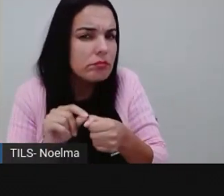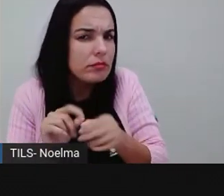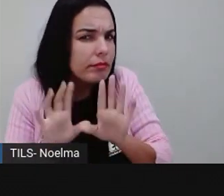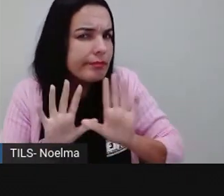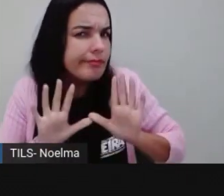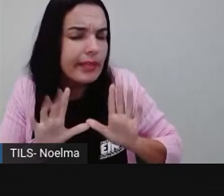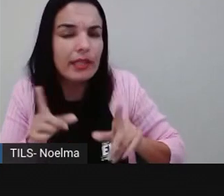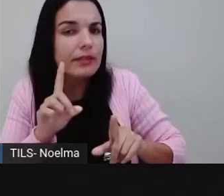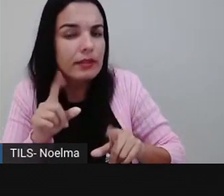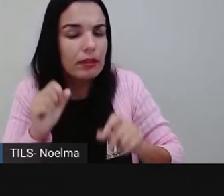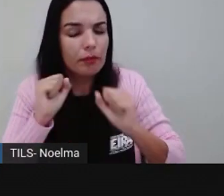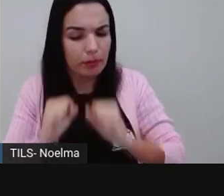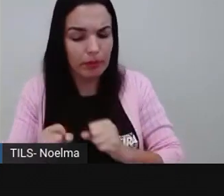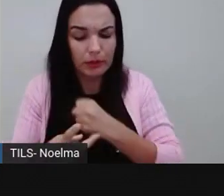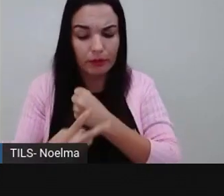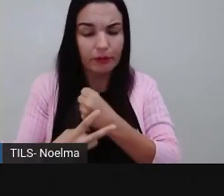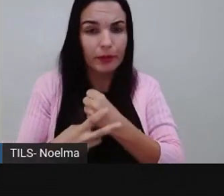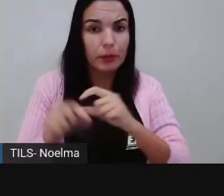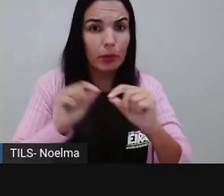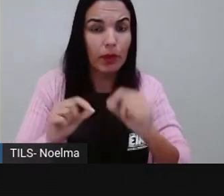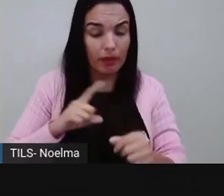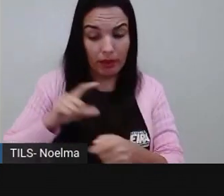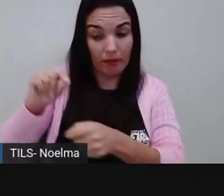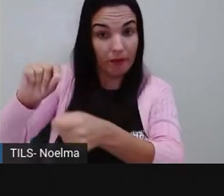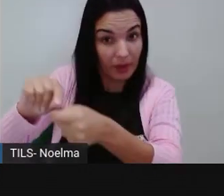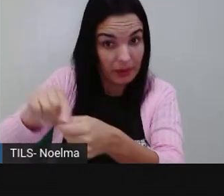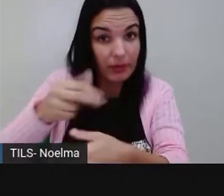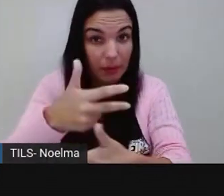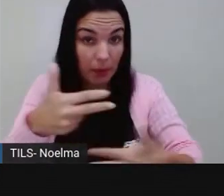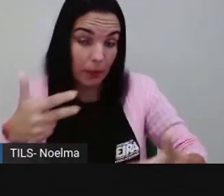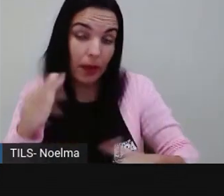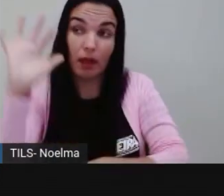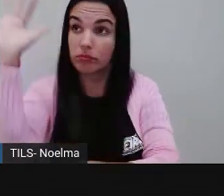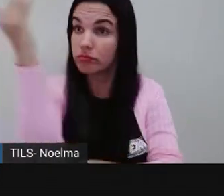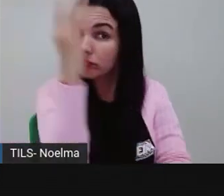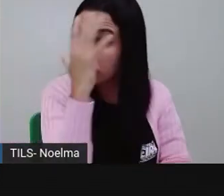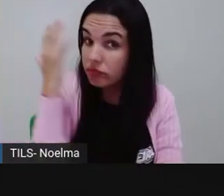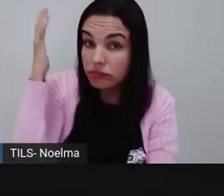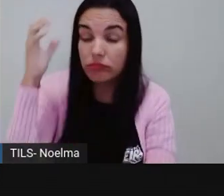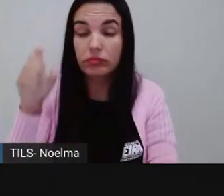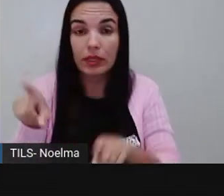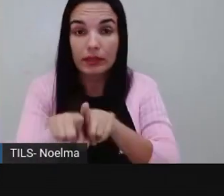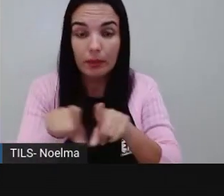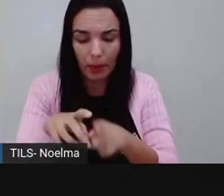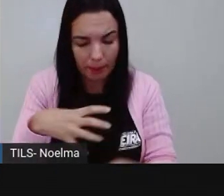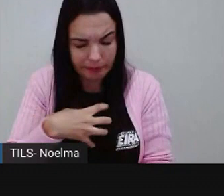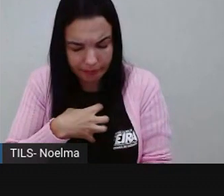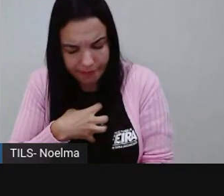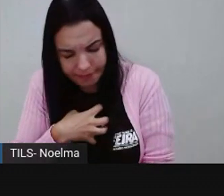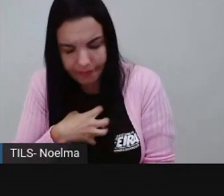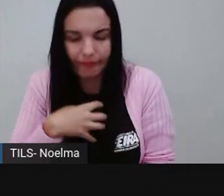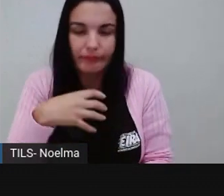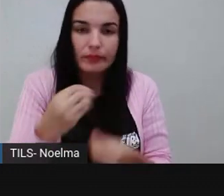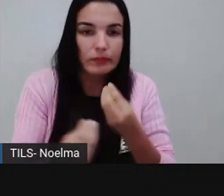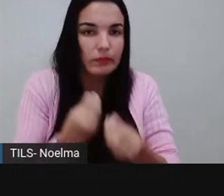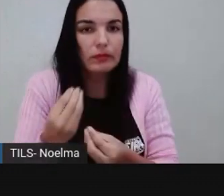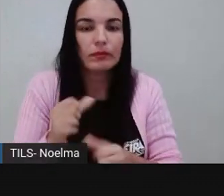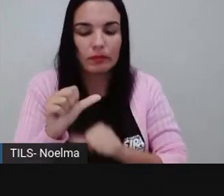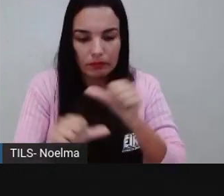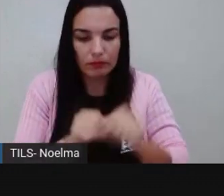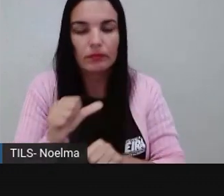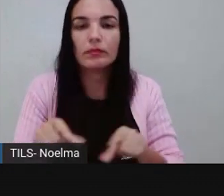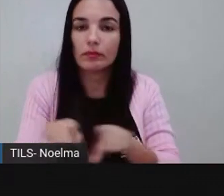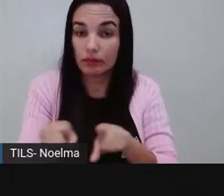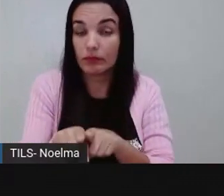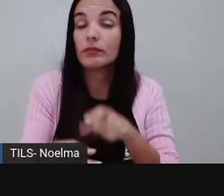que verbos podem indicar ação, fenômeno da natureza, estado, mudança de estado, tudo isso aí se